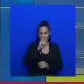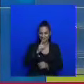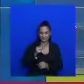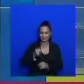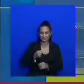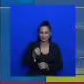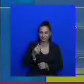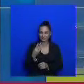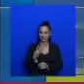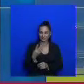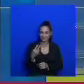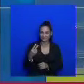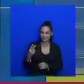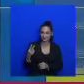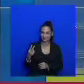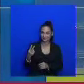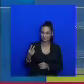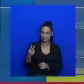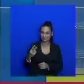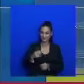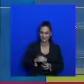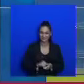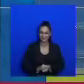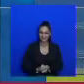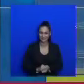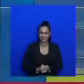42. Amarela, número 42.